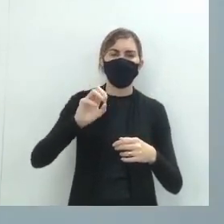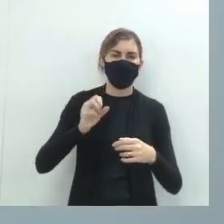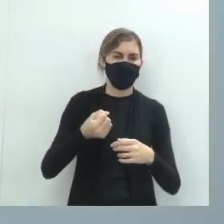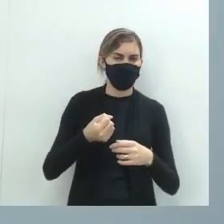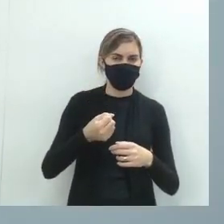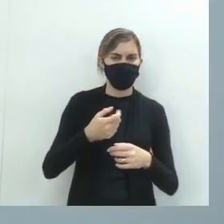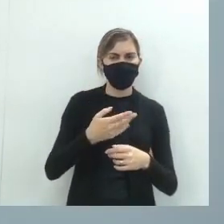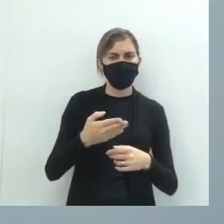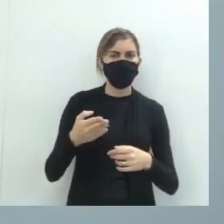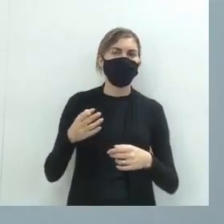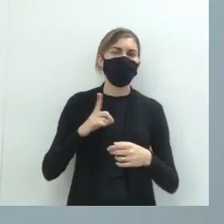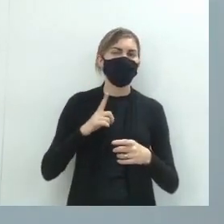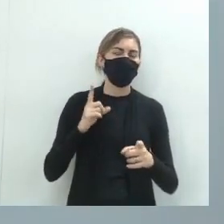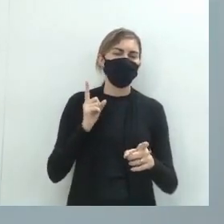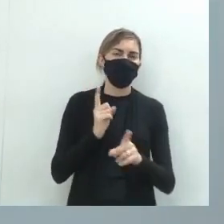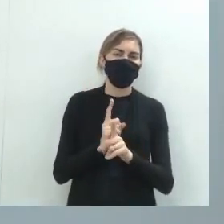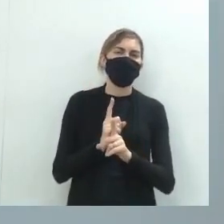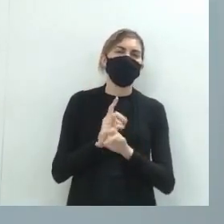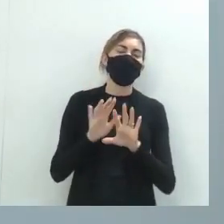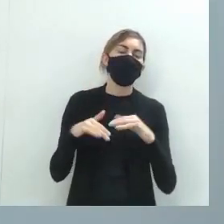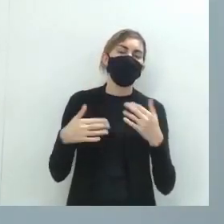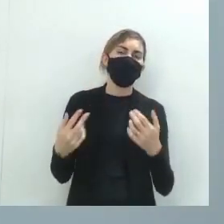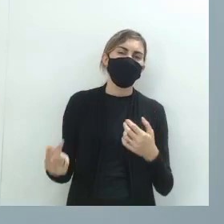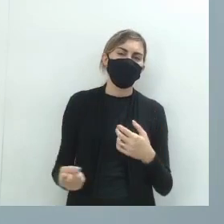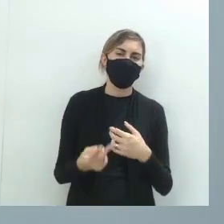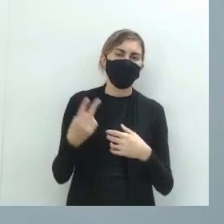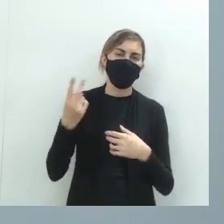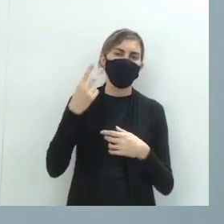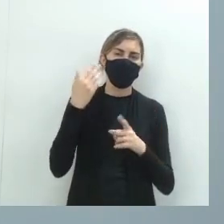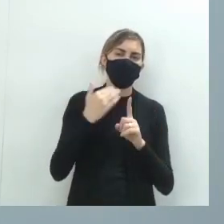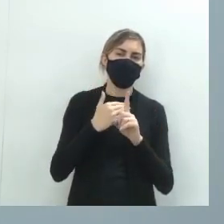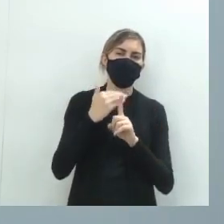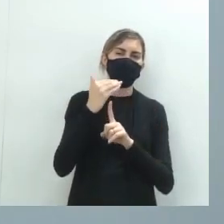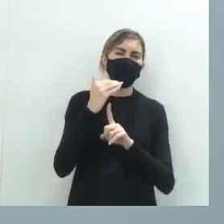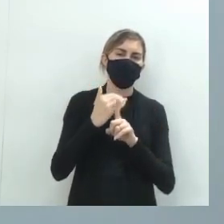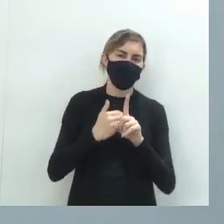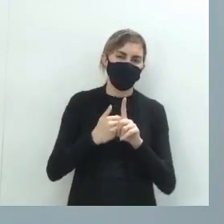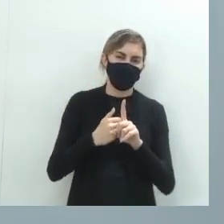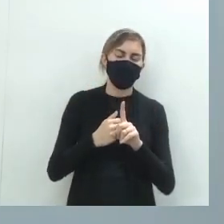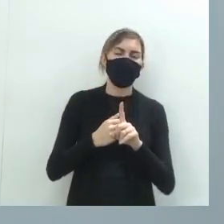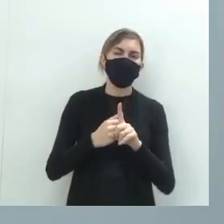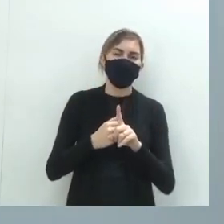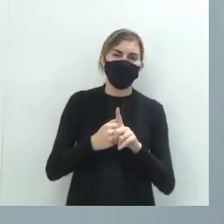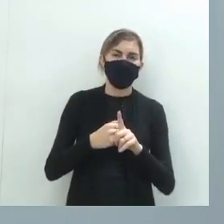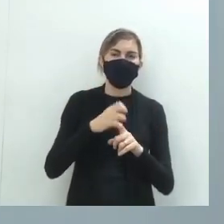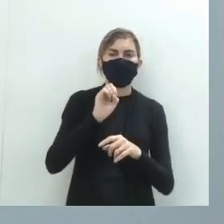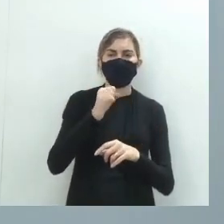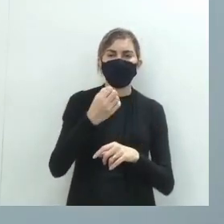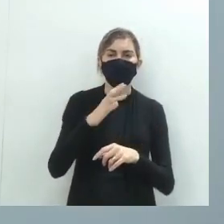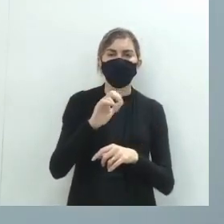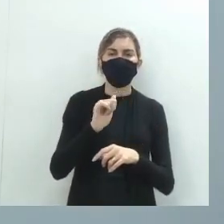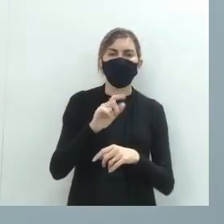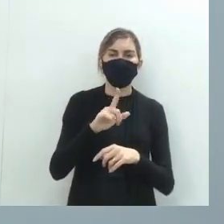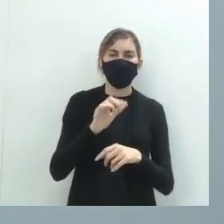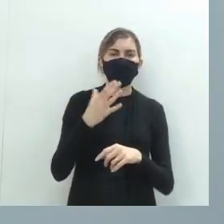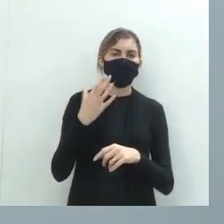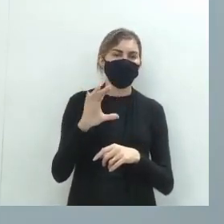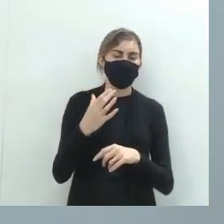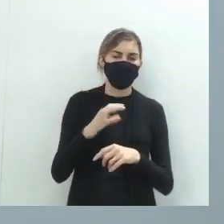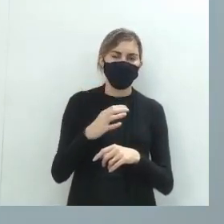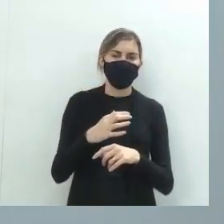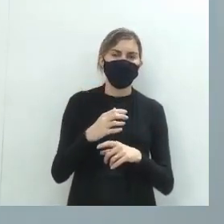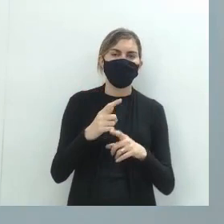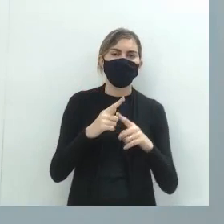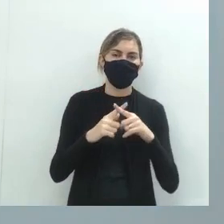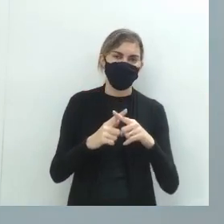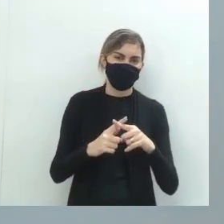e você vai descobrir qual é o valor da temperatura assinalada na escala Celsius, que é o x. Se ele